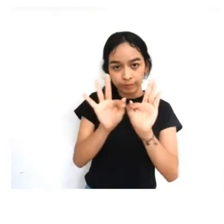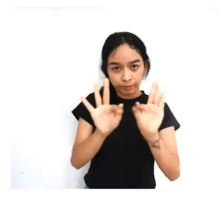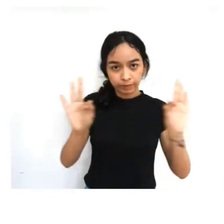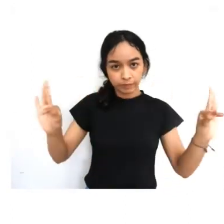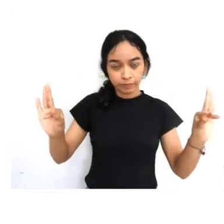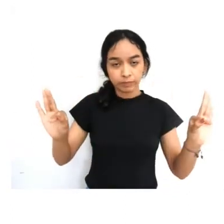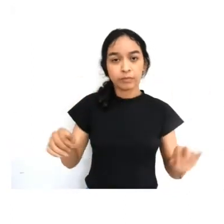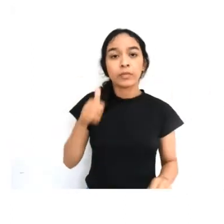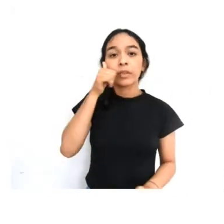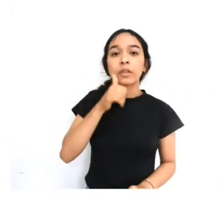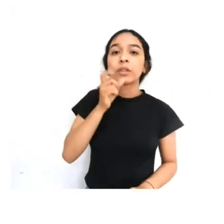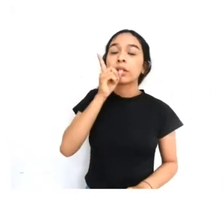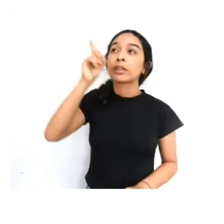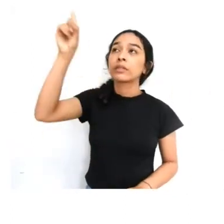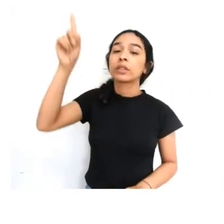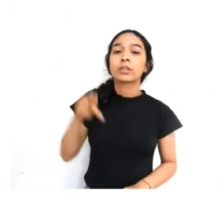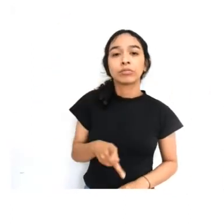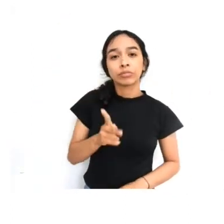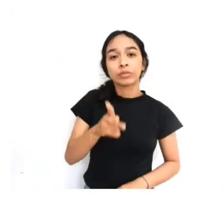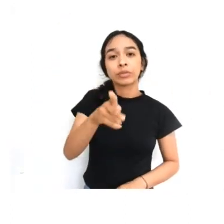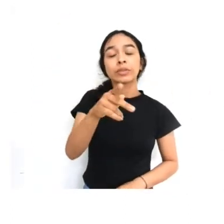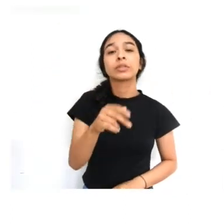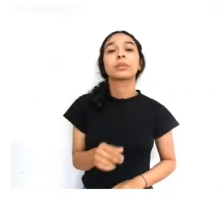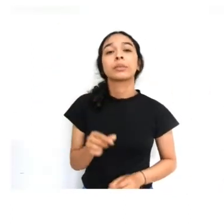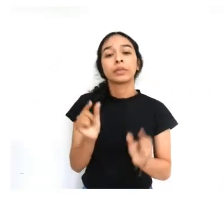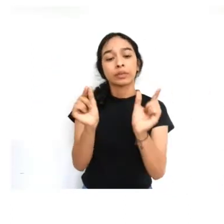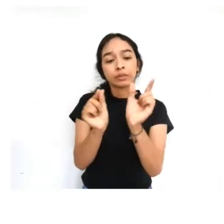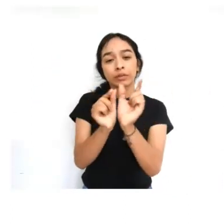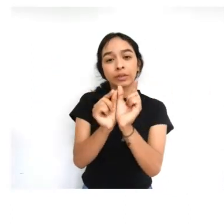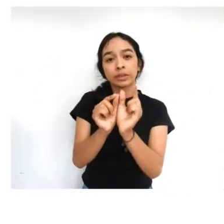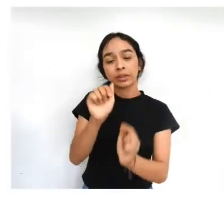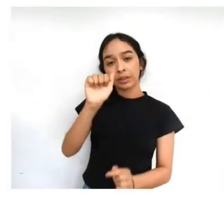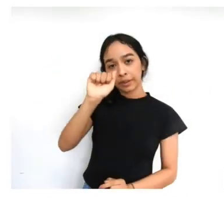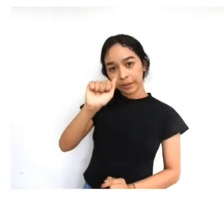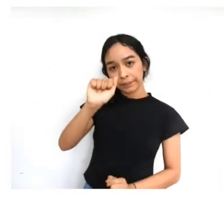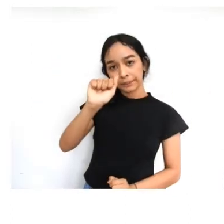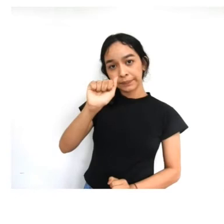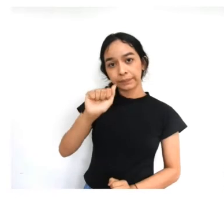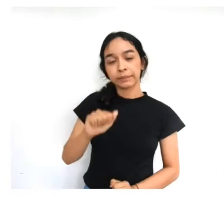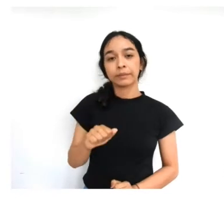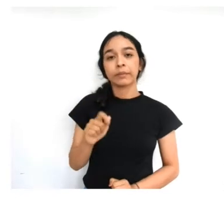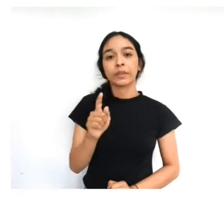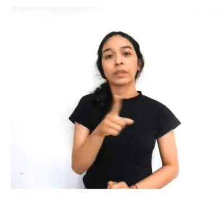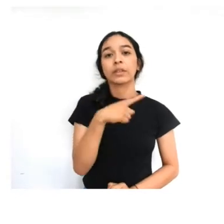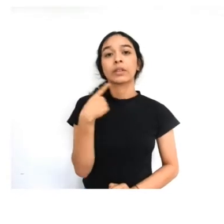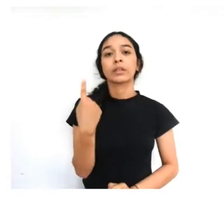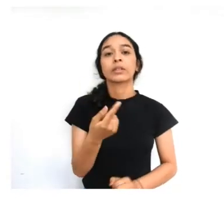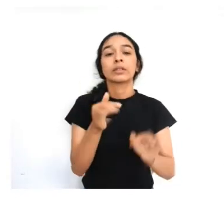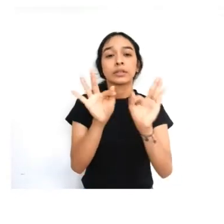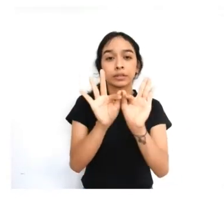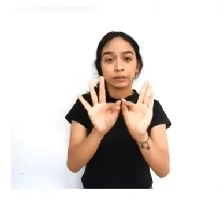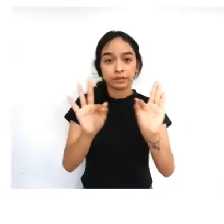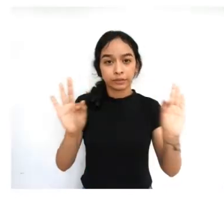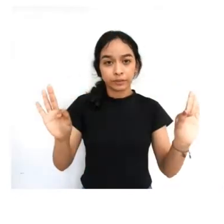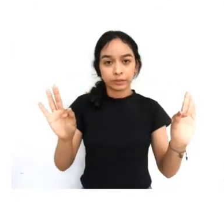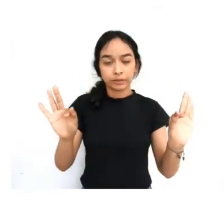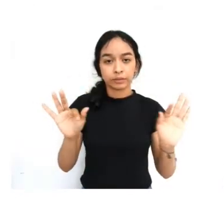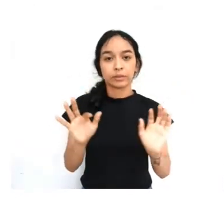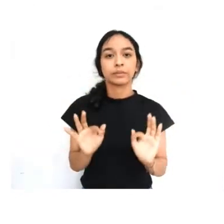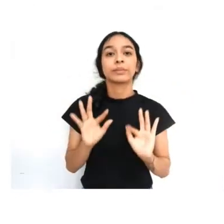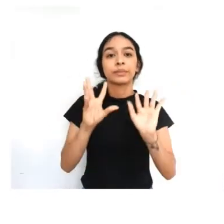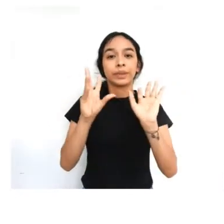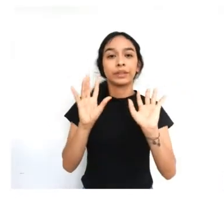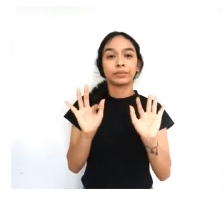oração. Ninfa está sempre com a desinência a em todas estas frases. É isso